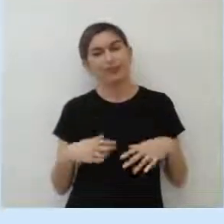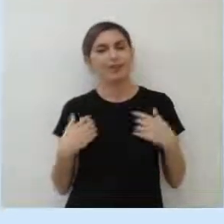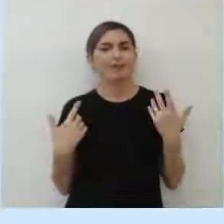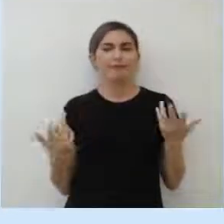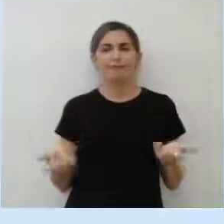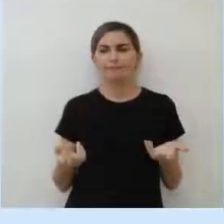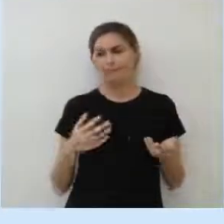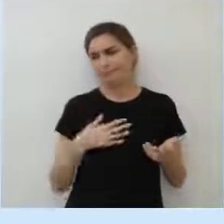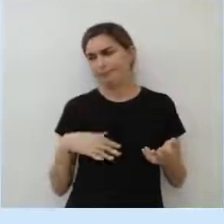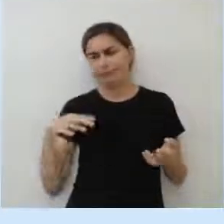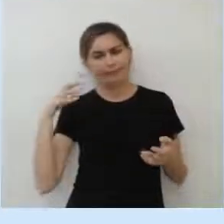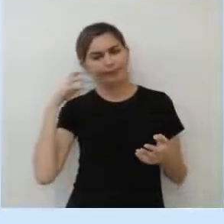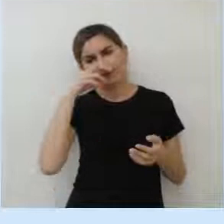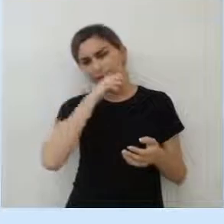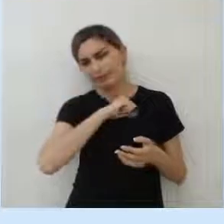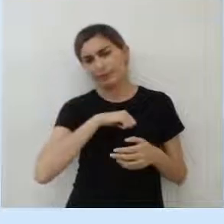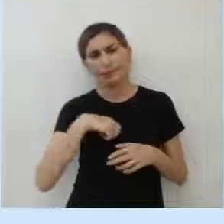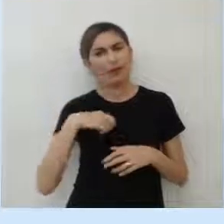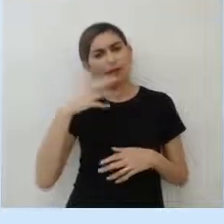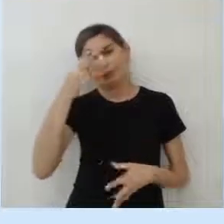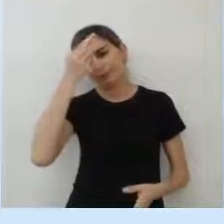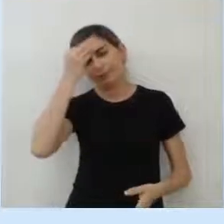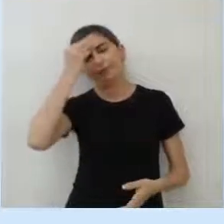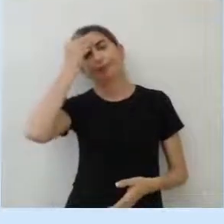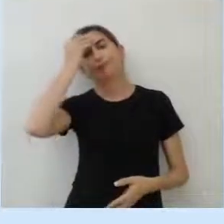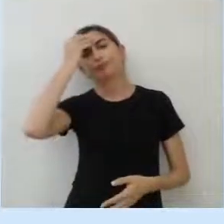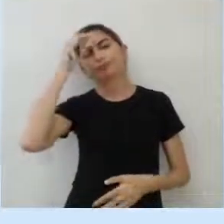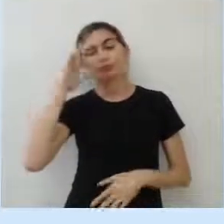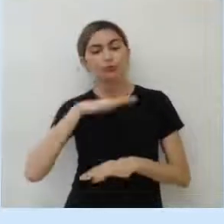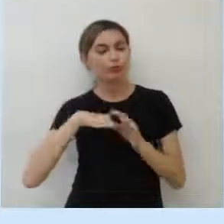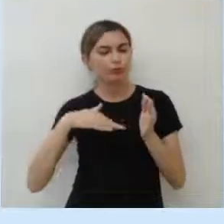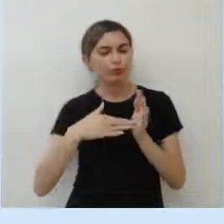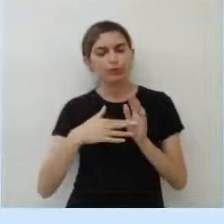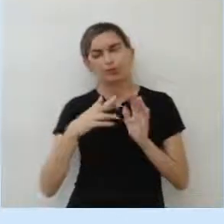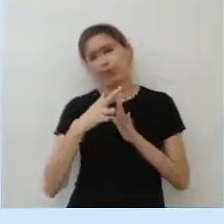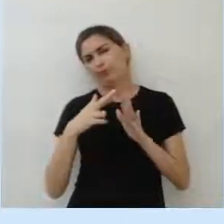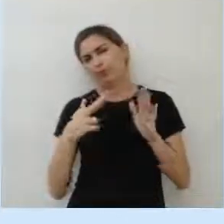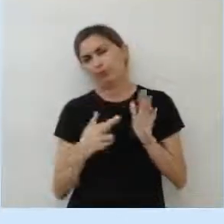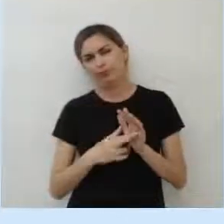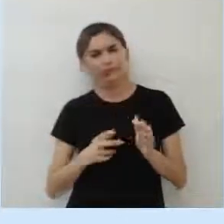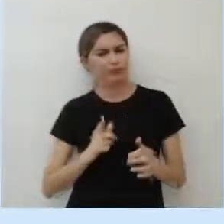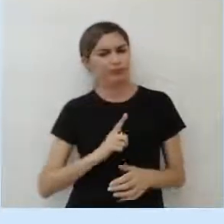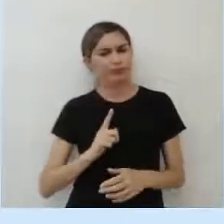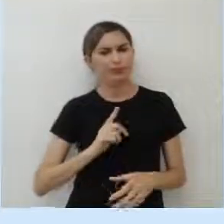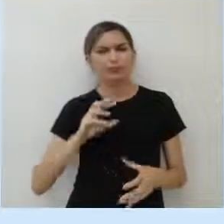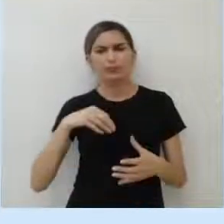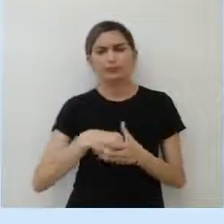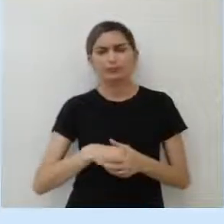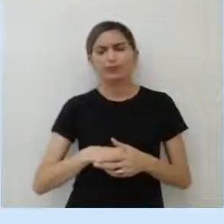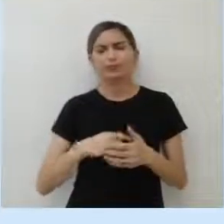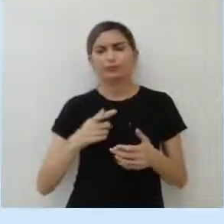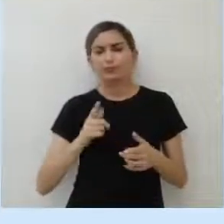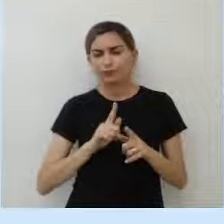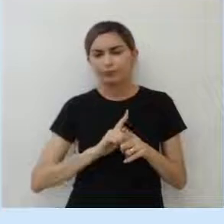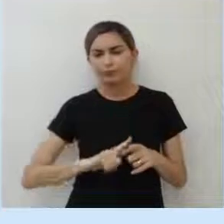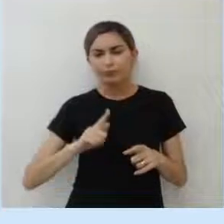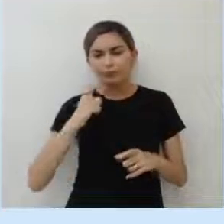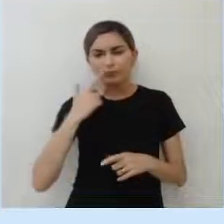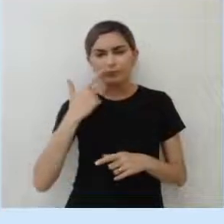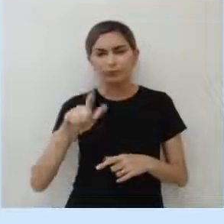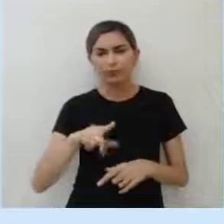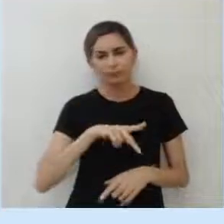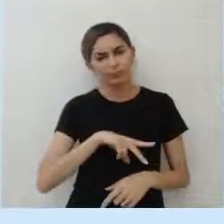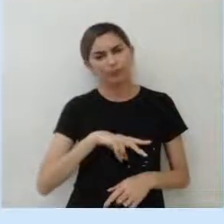forma super rápida, decorar todas as regras que existem dentro da ortografia da língua